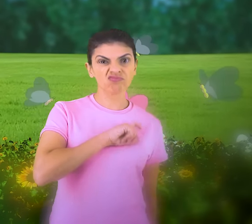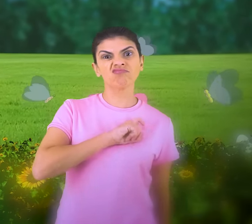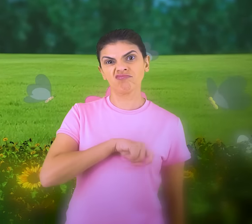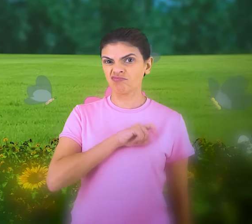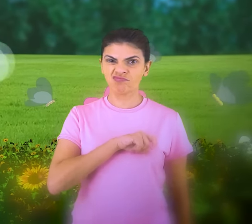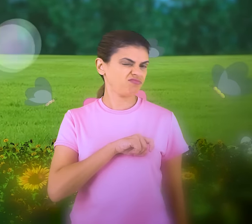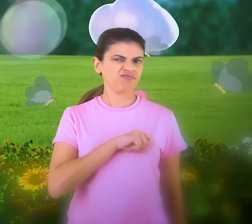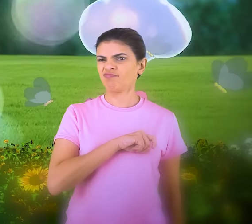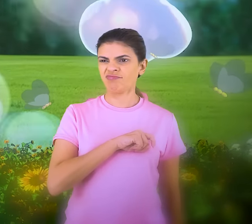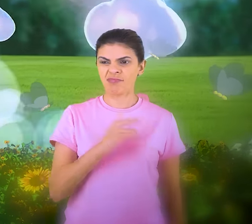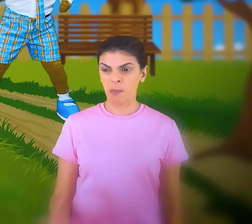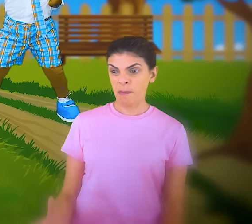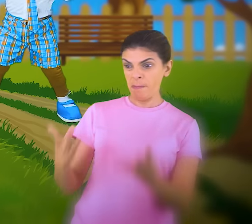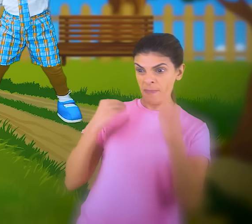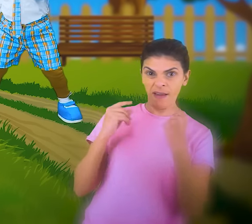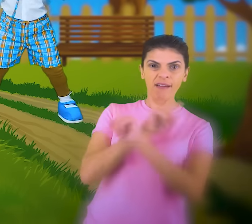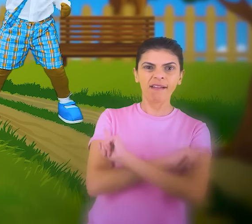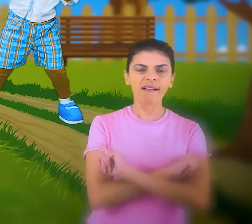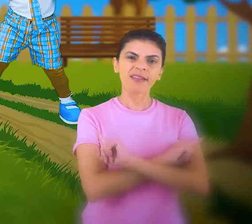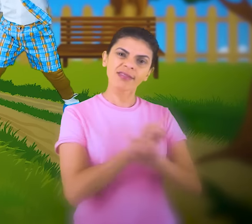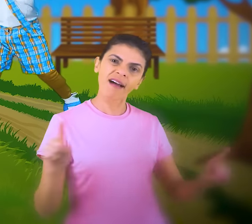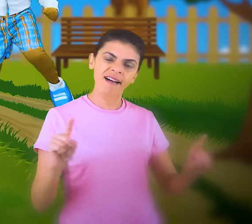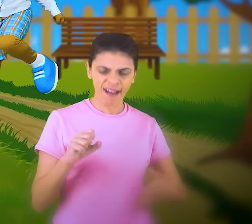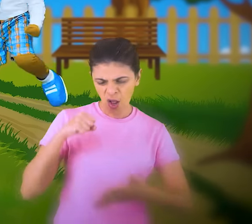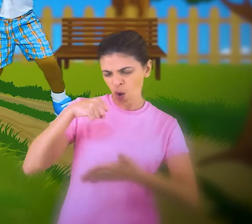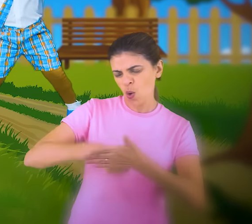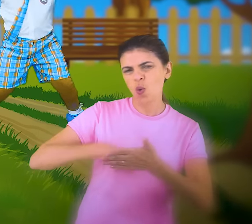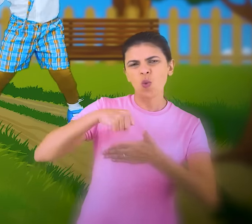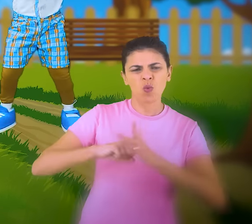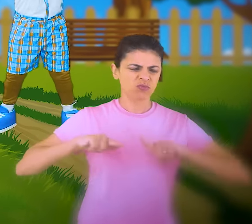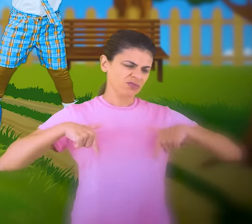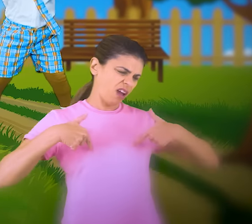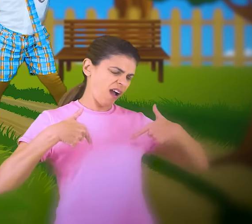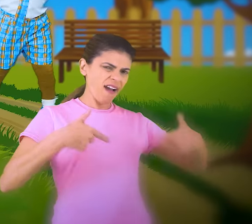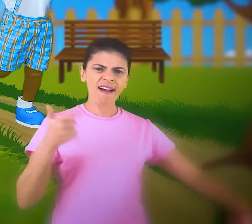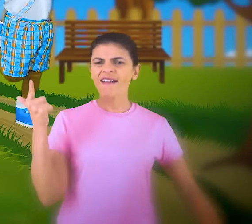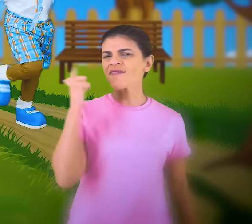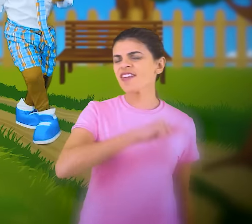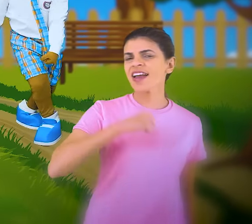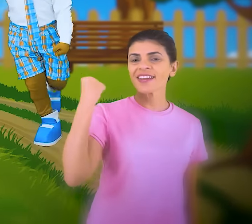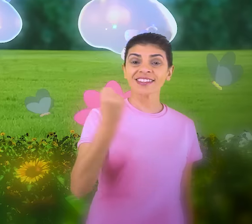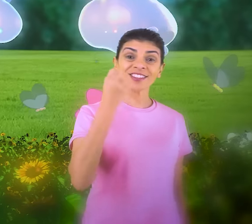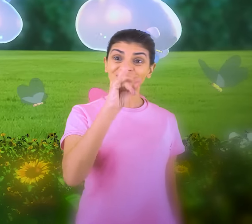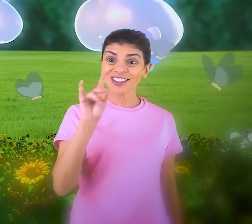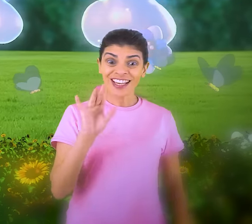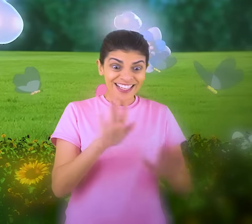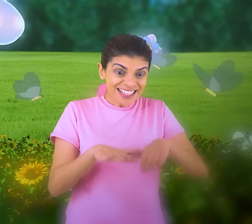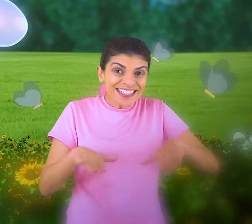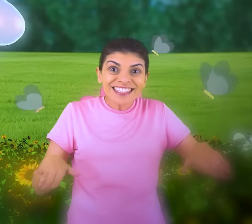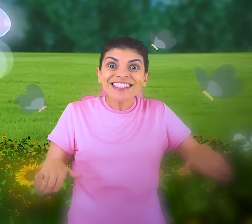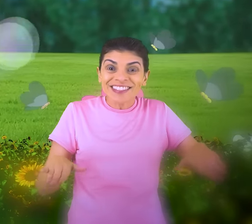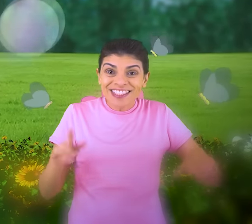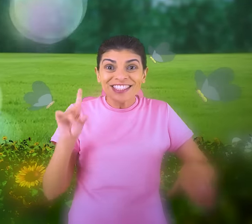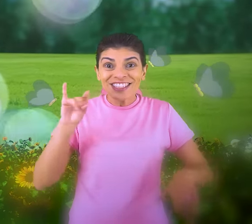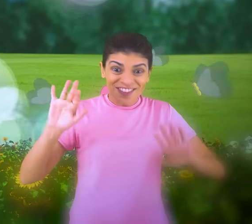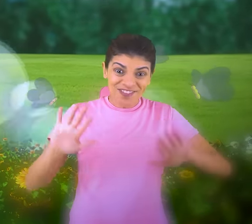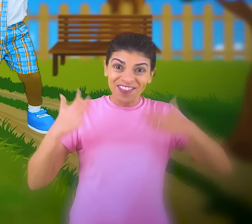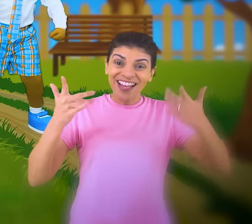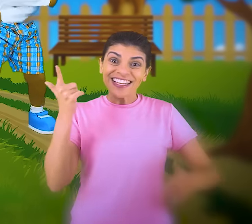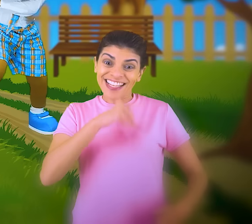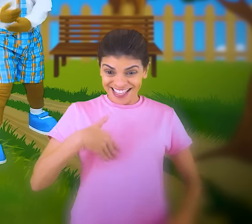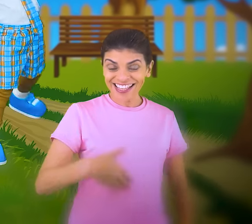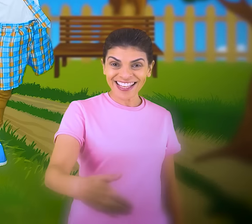maldade não pode nos deter. Nós vamos lutar, nós vamos vencer. O Dia das Crianças vai acontecer.